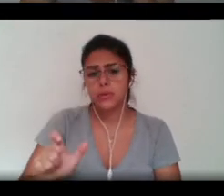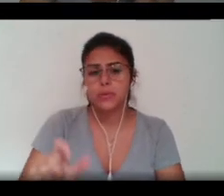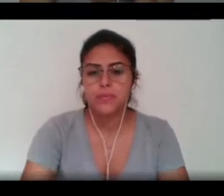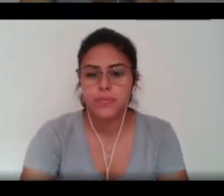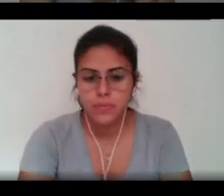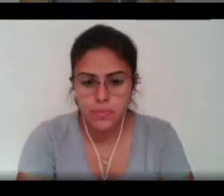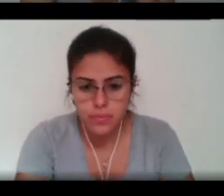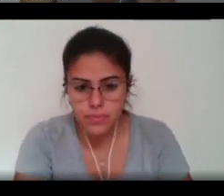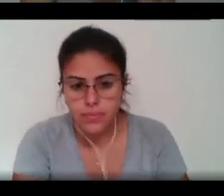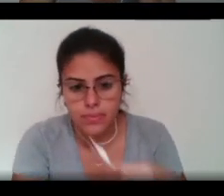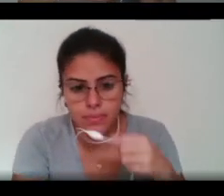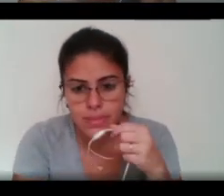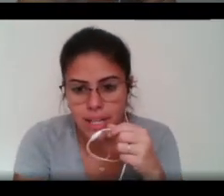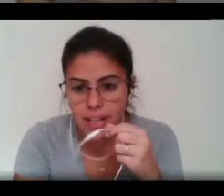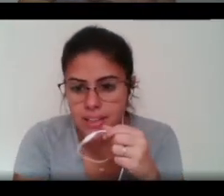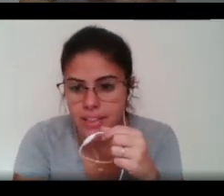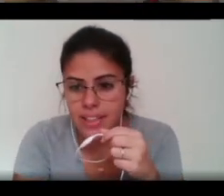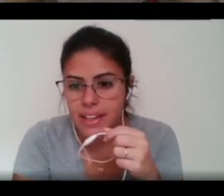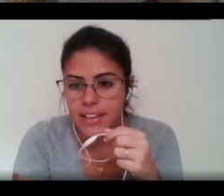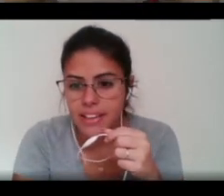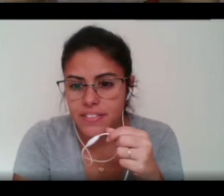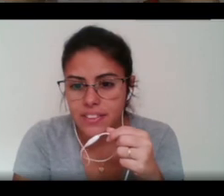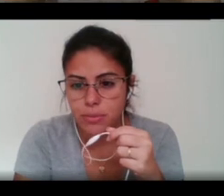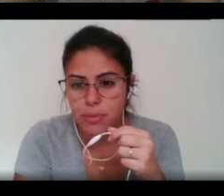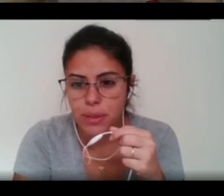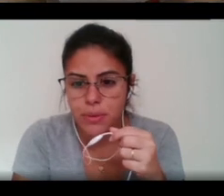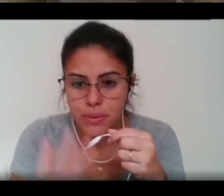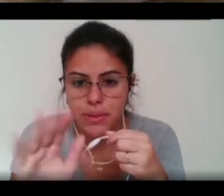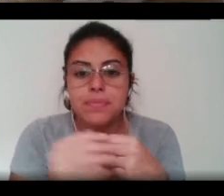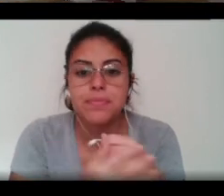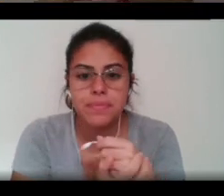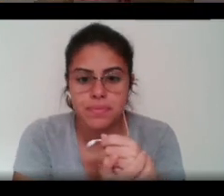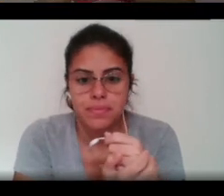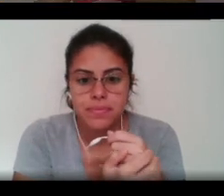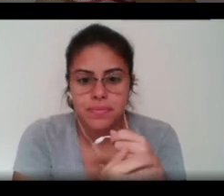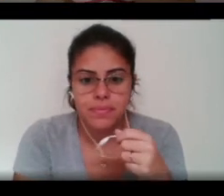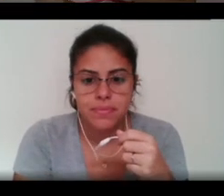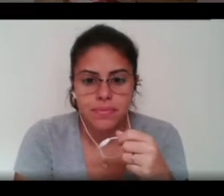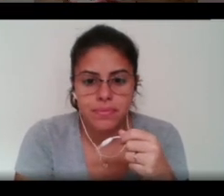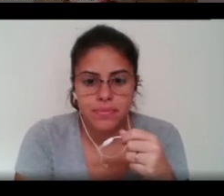A Ana Cléia quer fazer uma pergunta. Pois não.